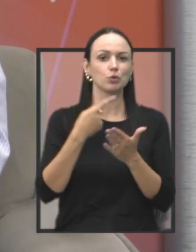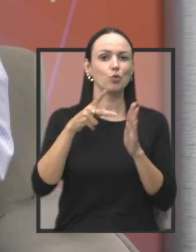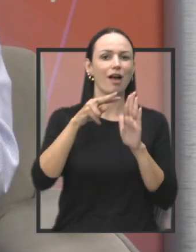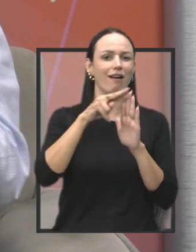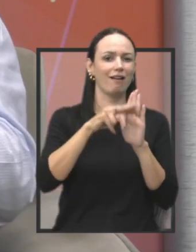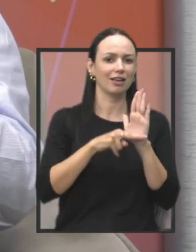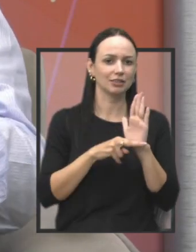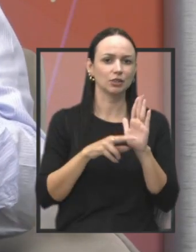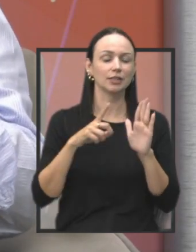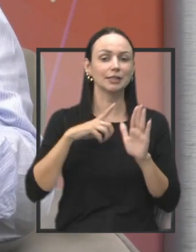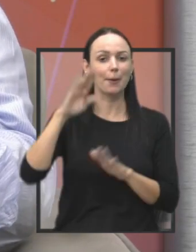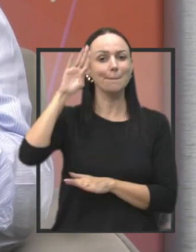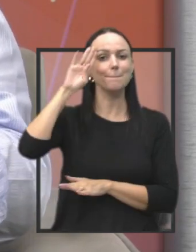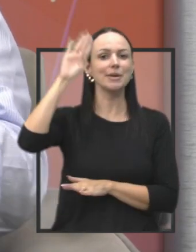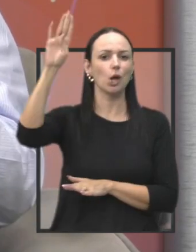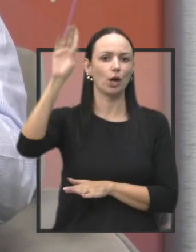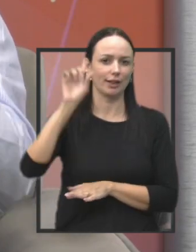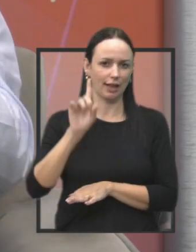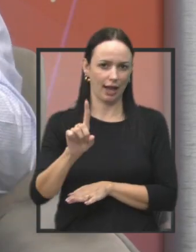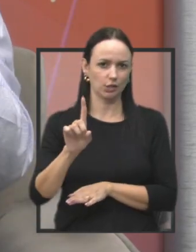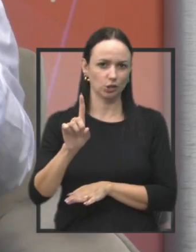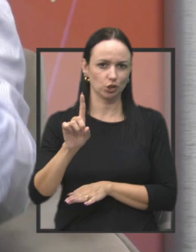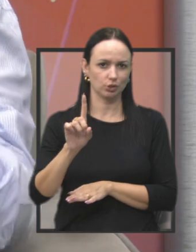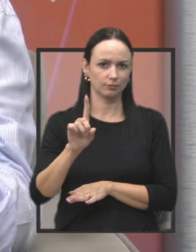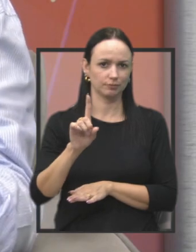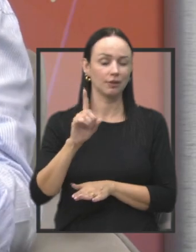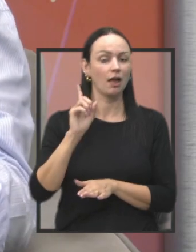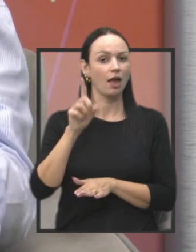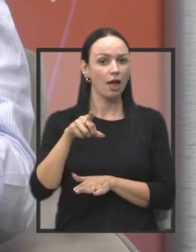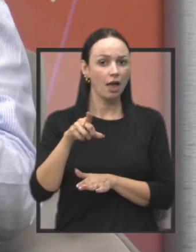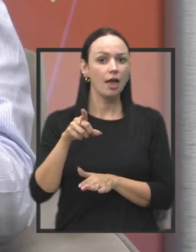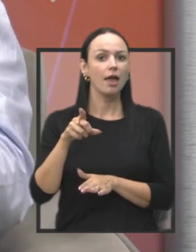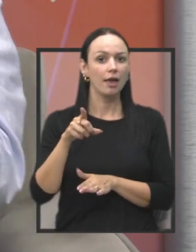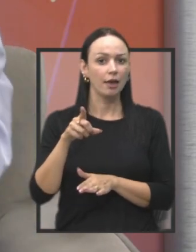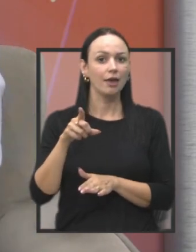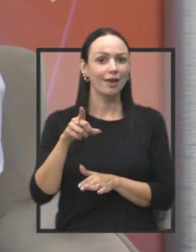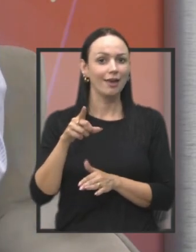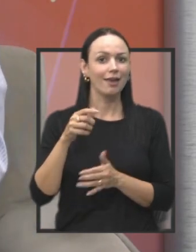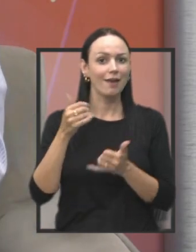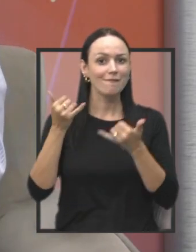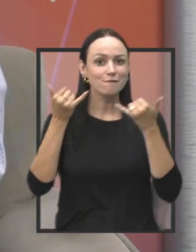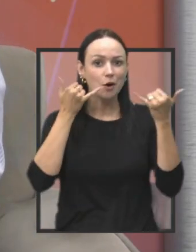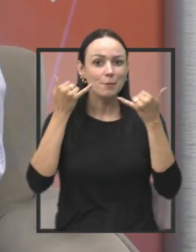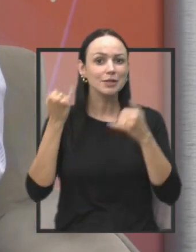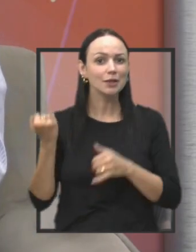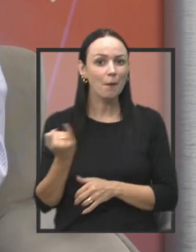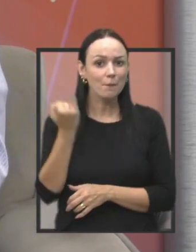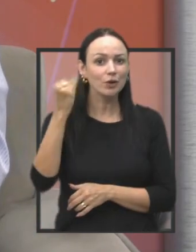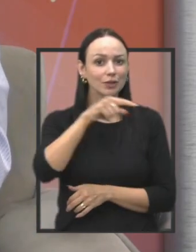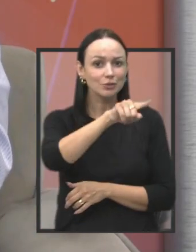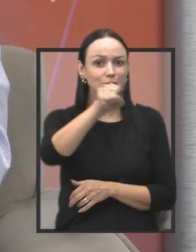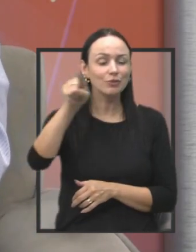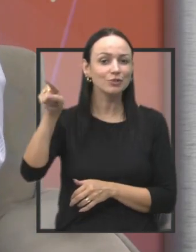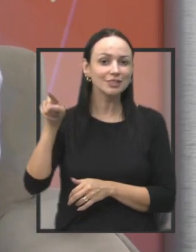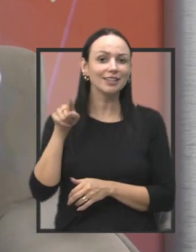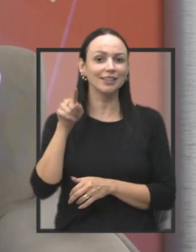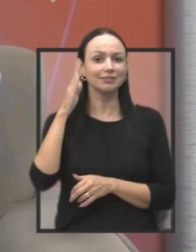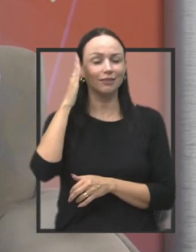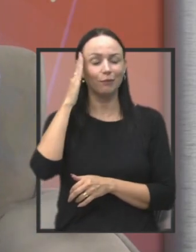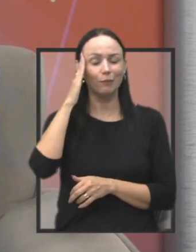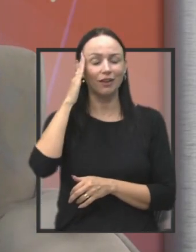normativa prioridade nos lotes de restituição. Então é uma informação relevante para quem está nos acompanhando,